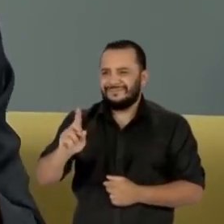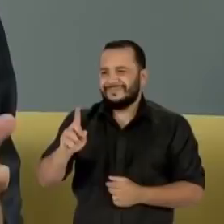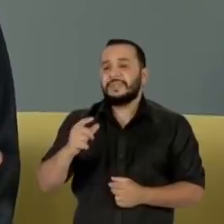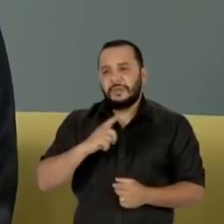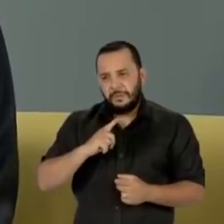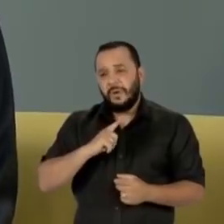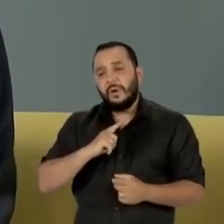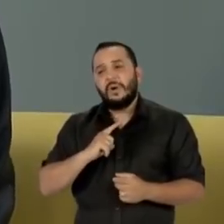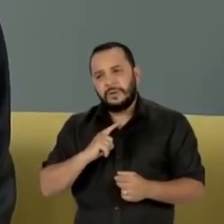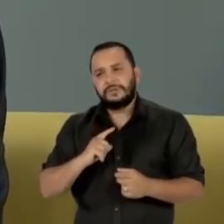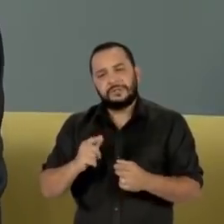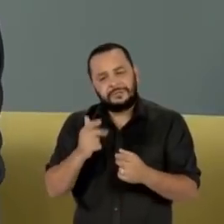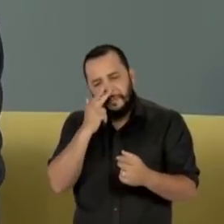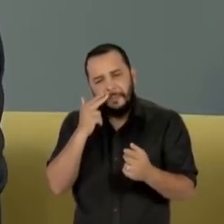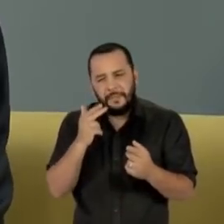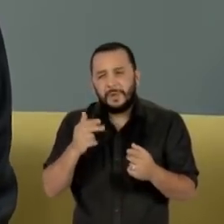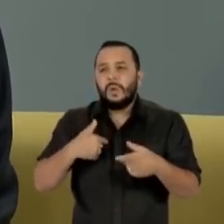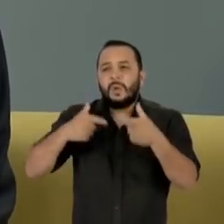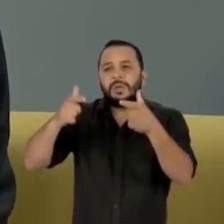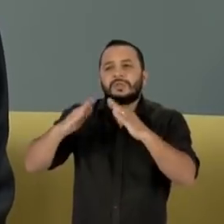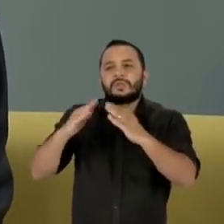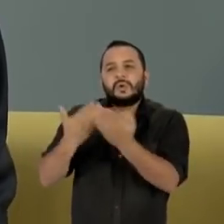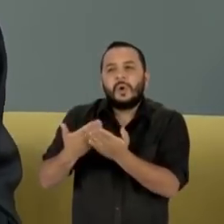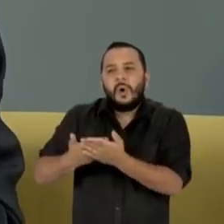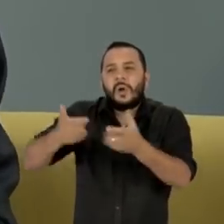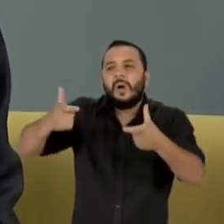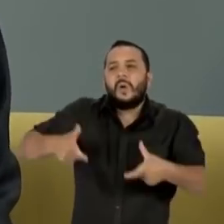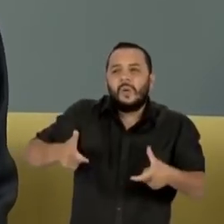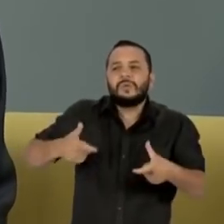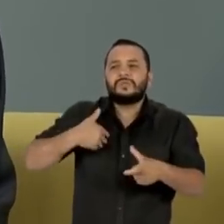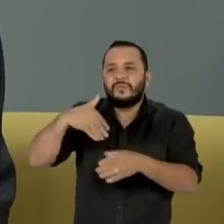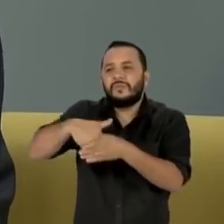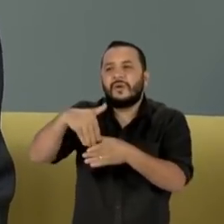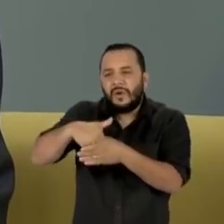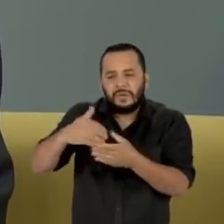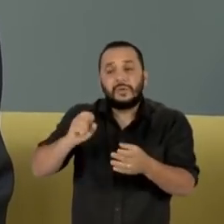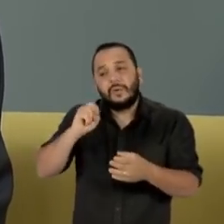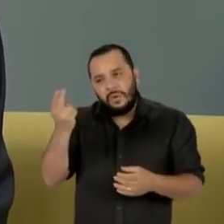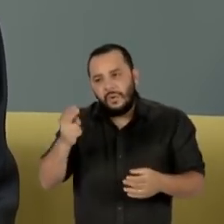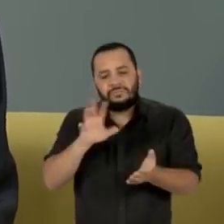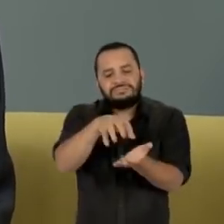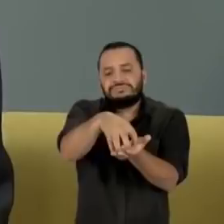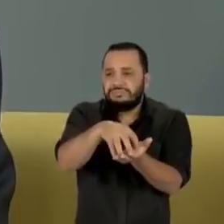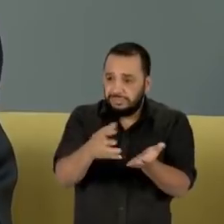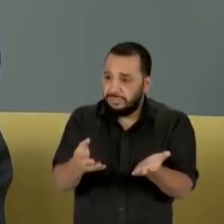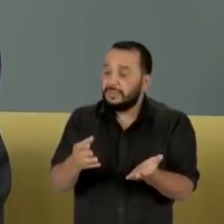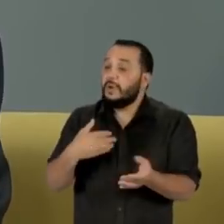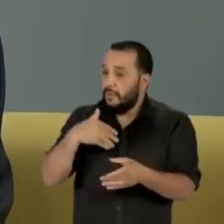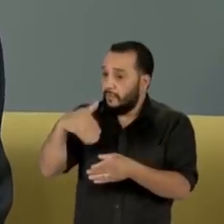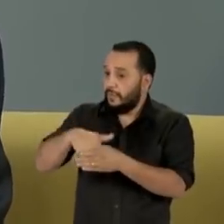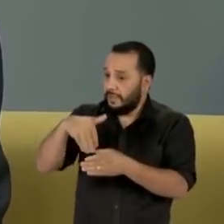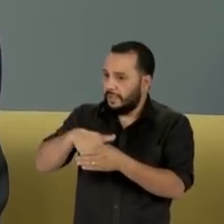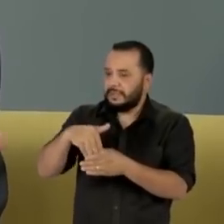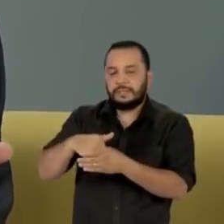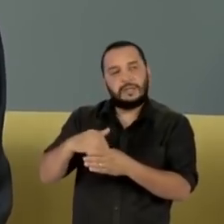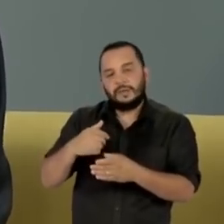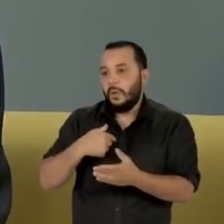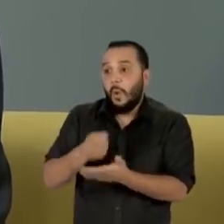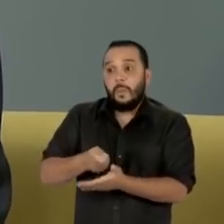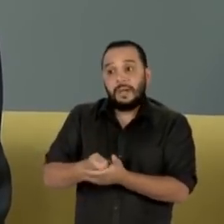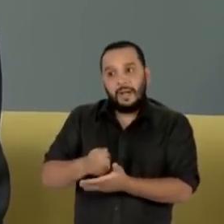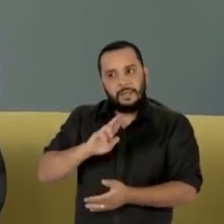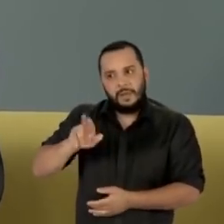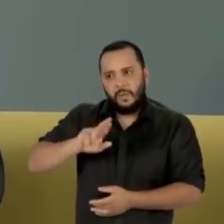passado embora o procedimento e jovens em lá tem que buscar o local novo é bem importante passa isso aí missão é facultativa mas ainda assim